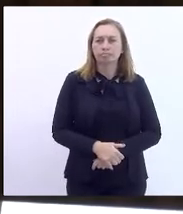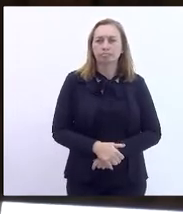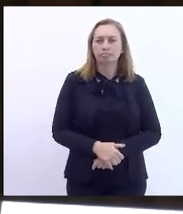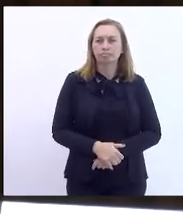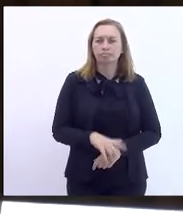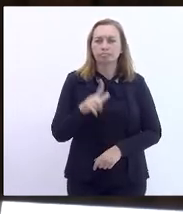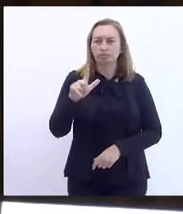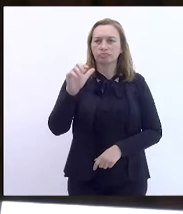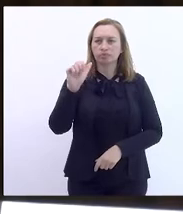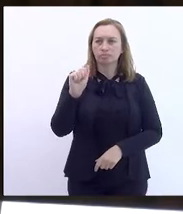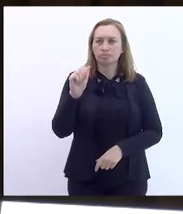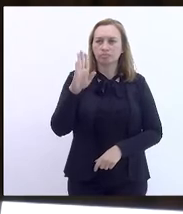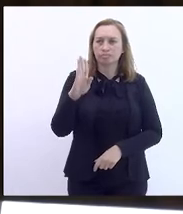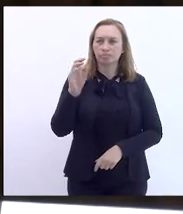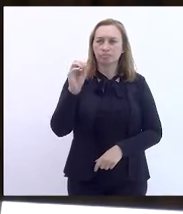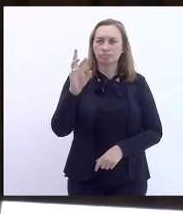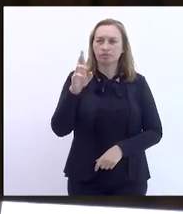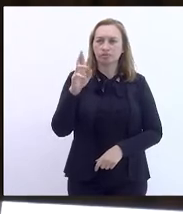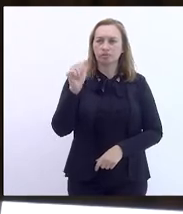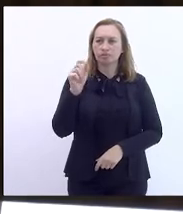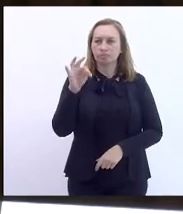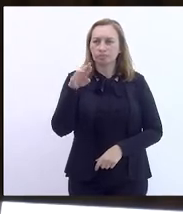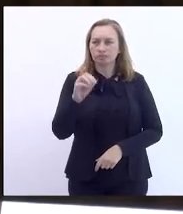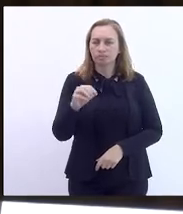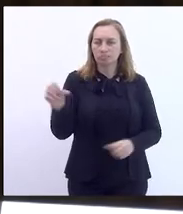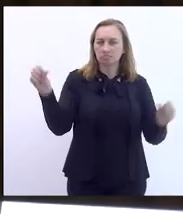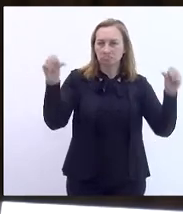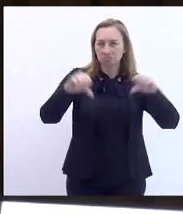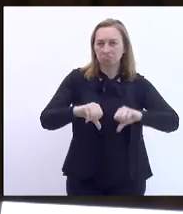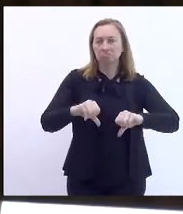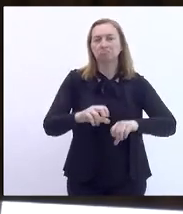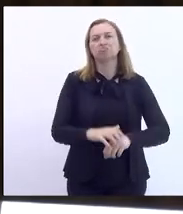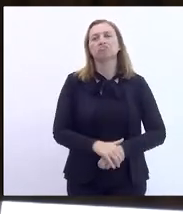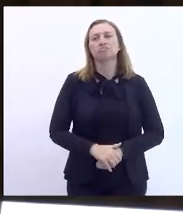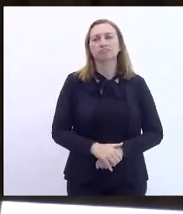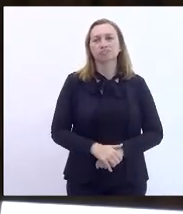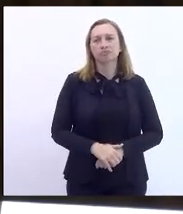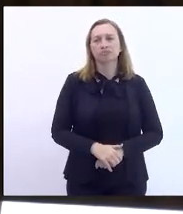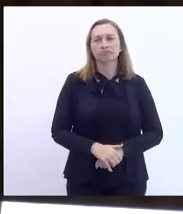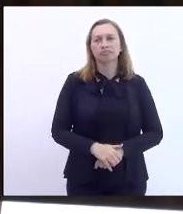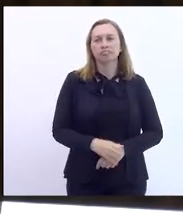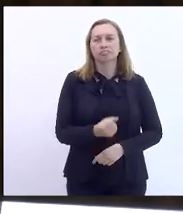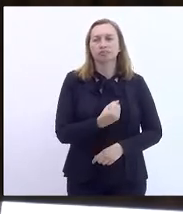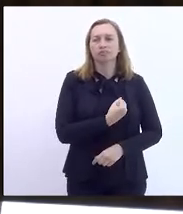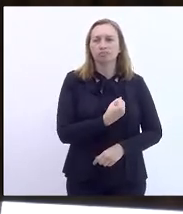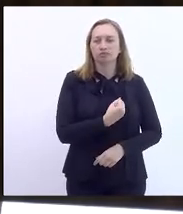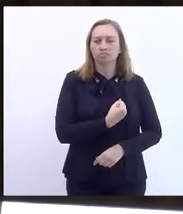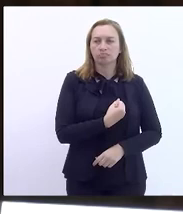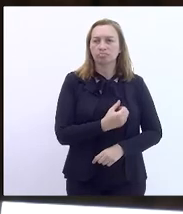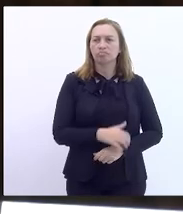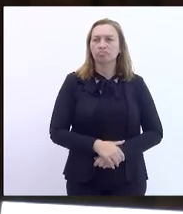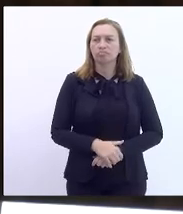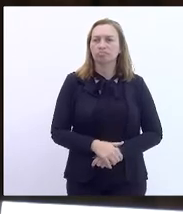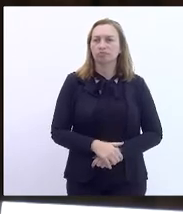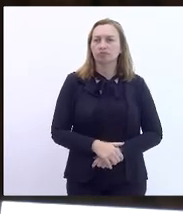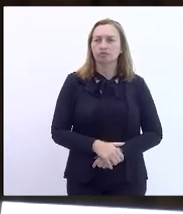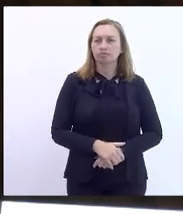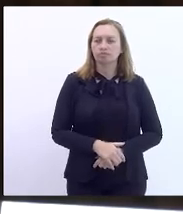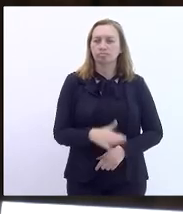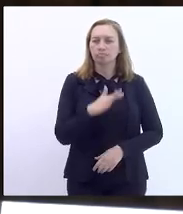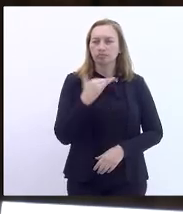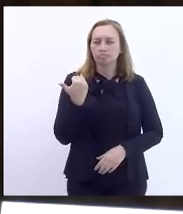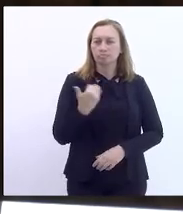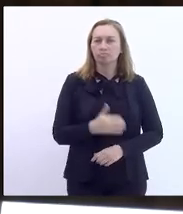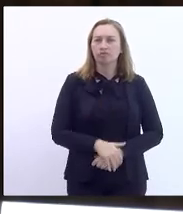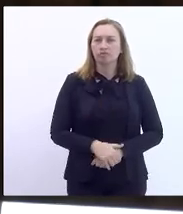laboratório um dos piores índices seja de